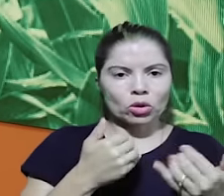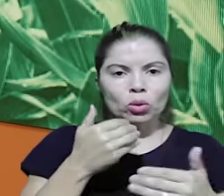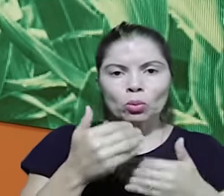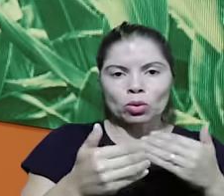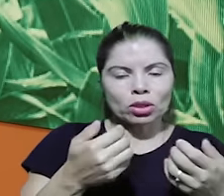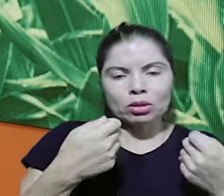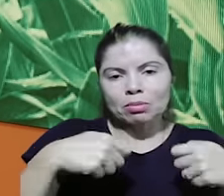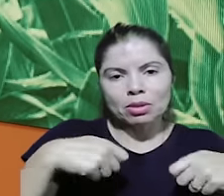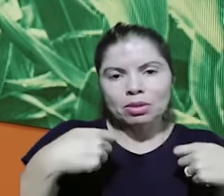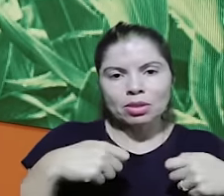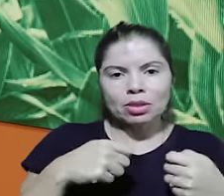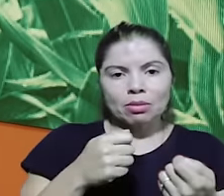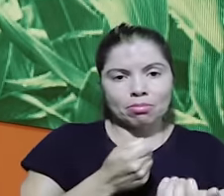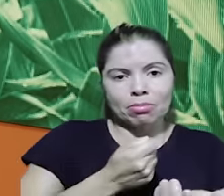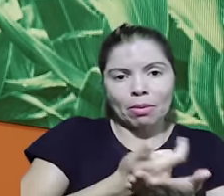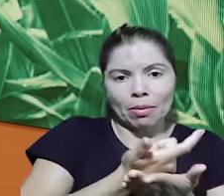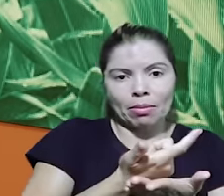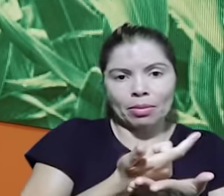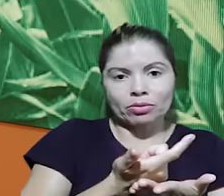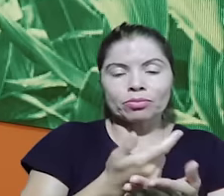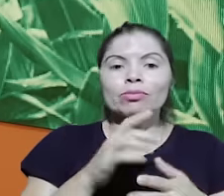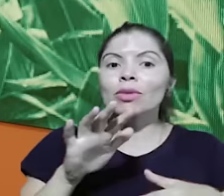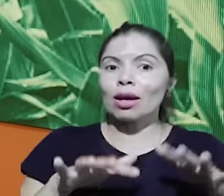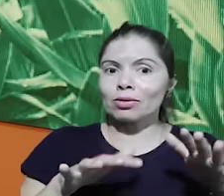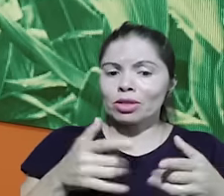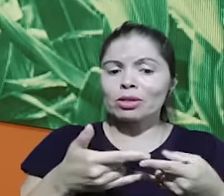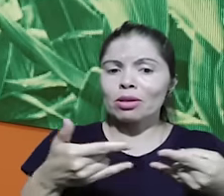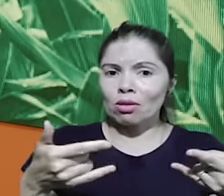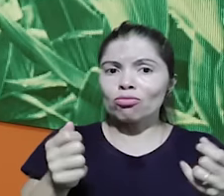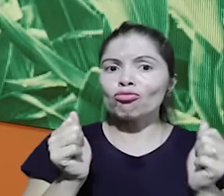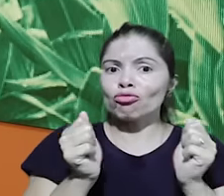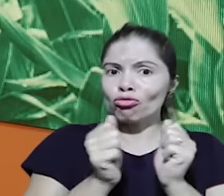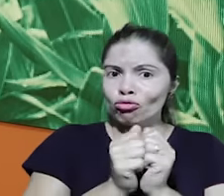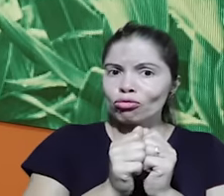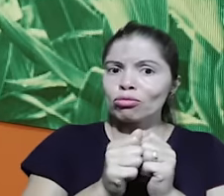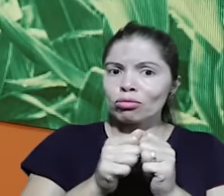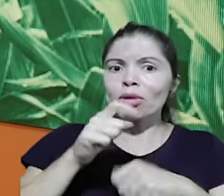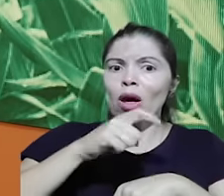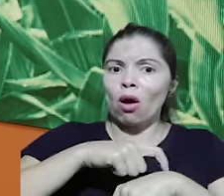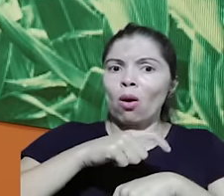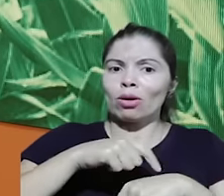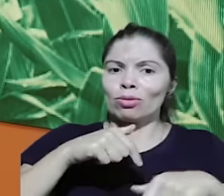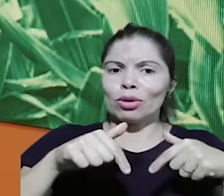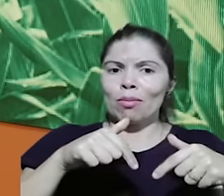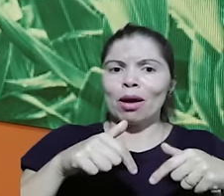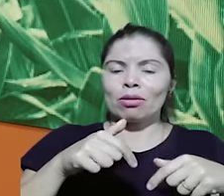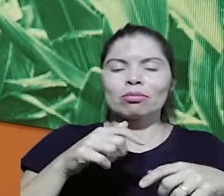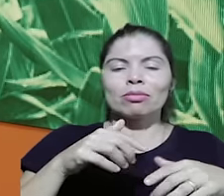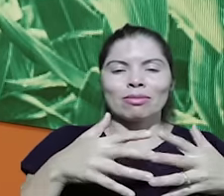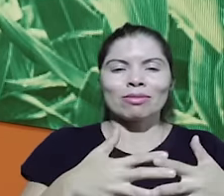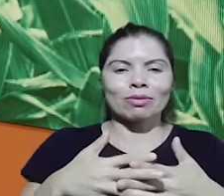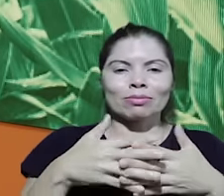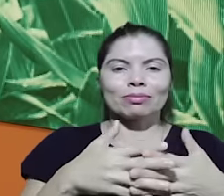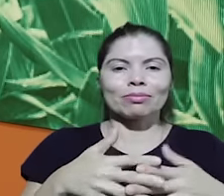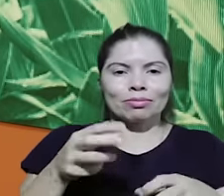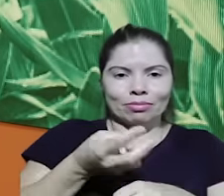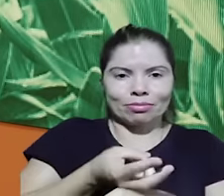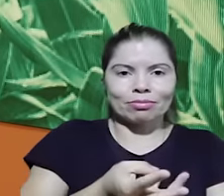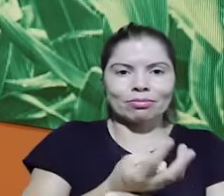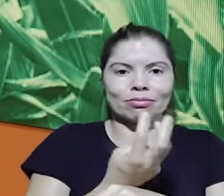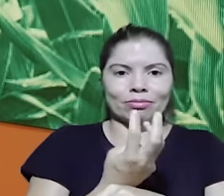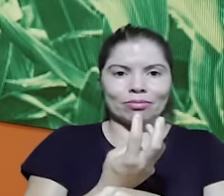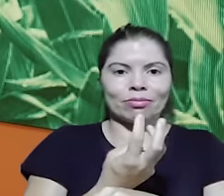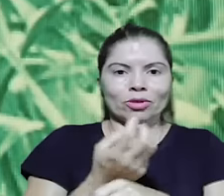ele precisa e também muitas vezes ele carrega esse talão de notas no próprio trator ele até uma situação que é comum o